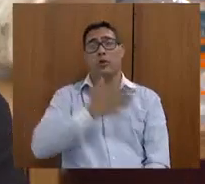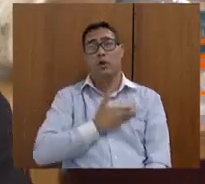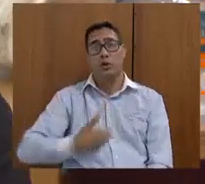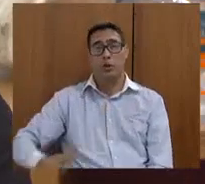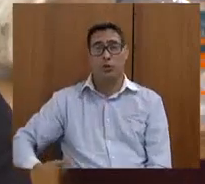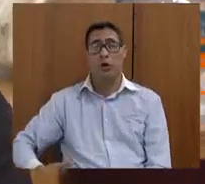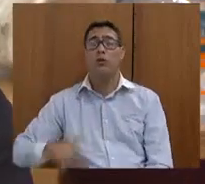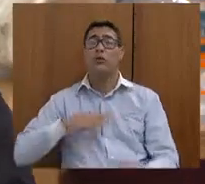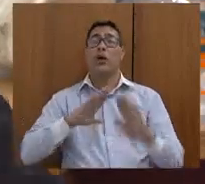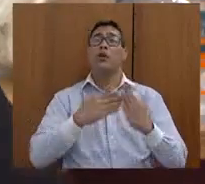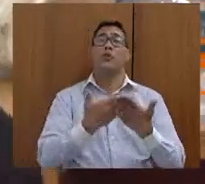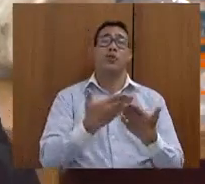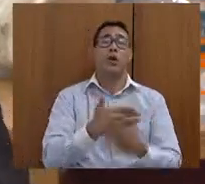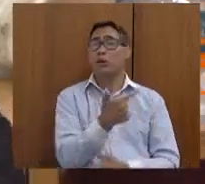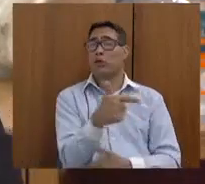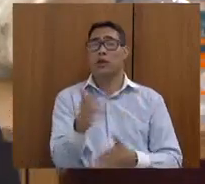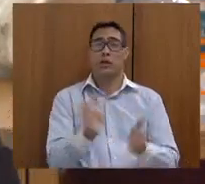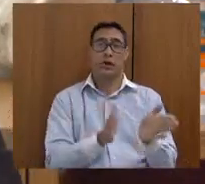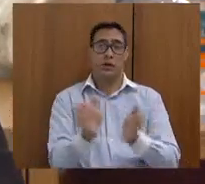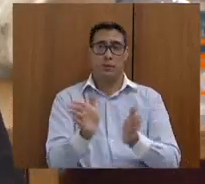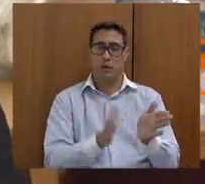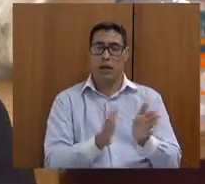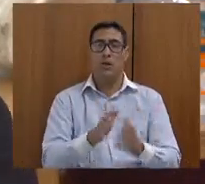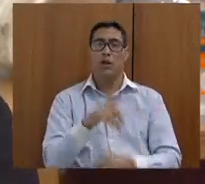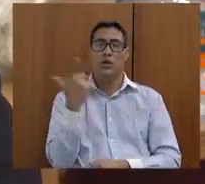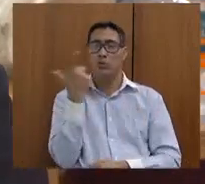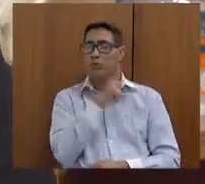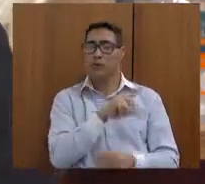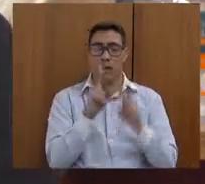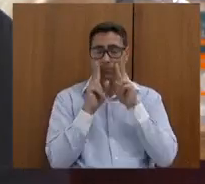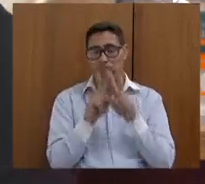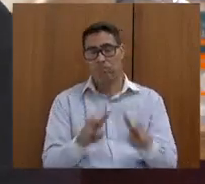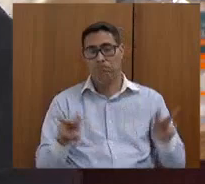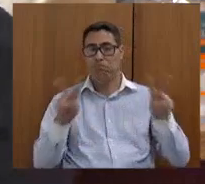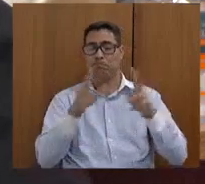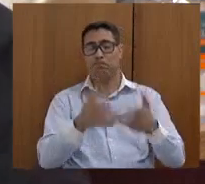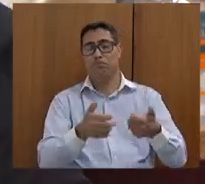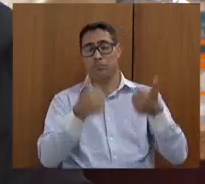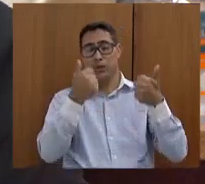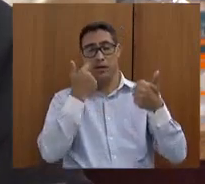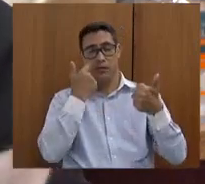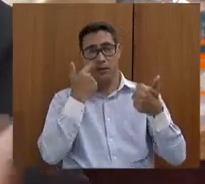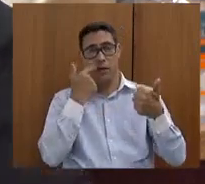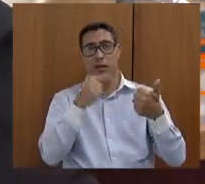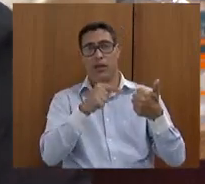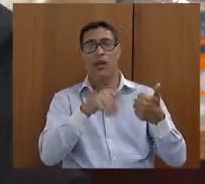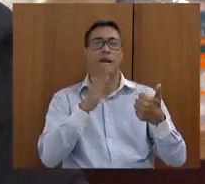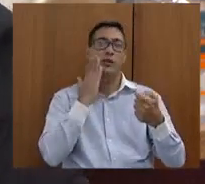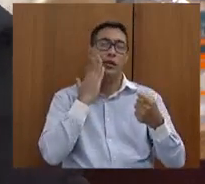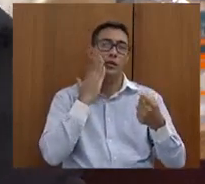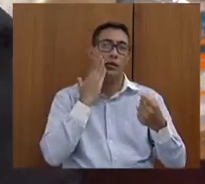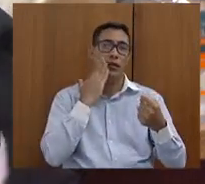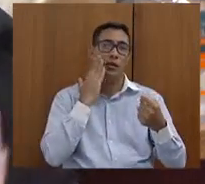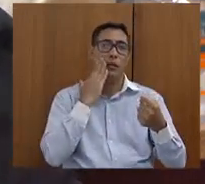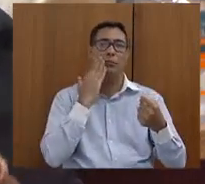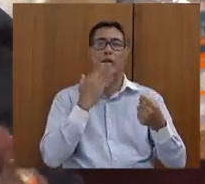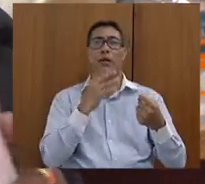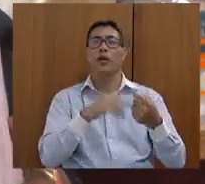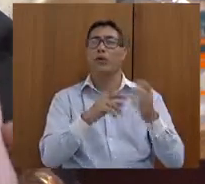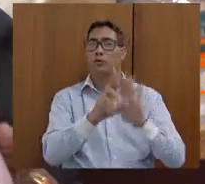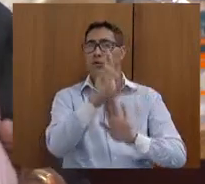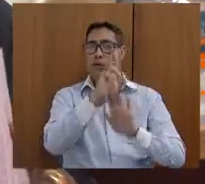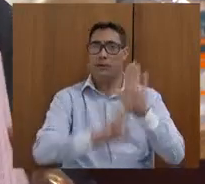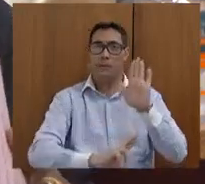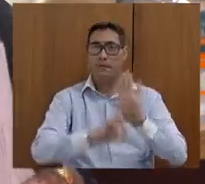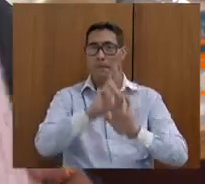escolas que não tem acessibilidade pra gente poder aprofundar nosso olhar inclusive do ponto de vista de saber ler né o relatório